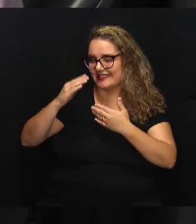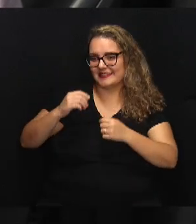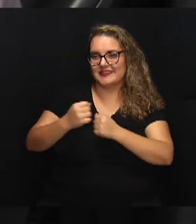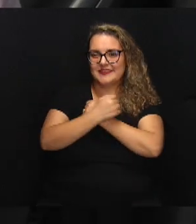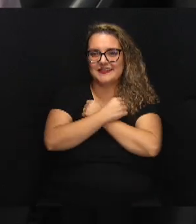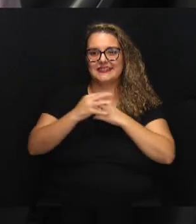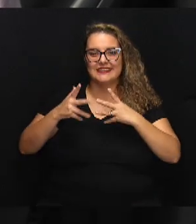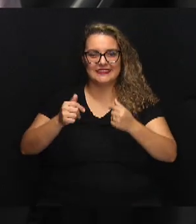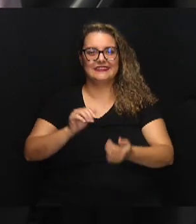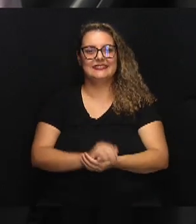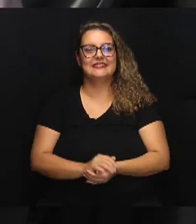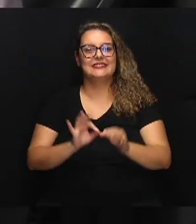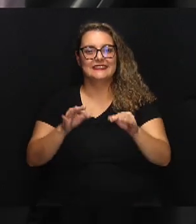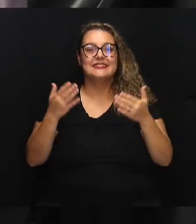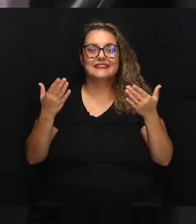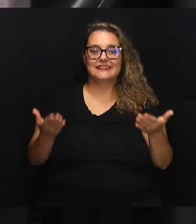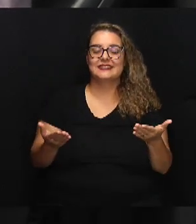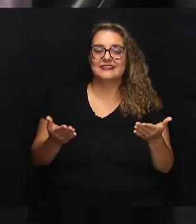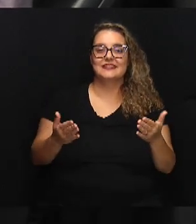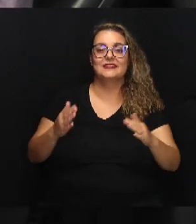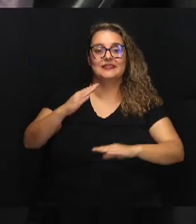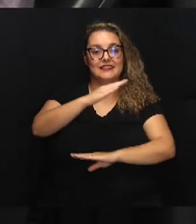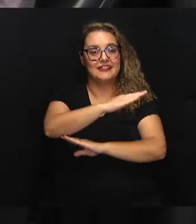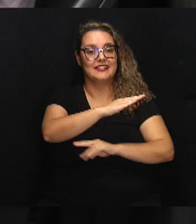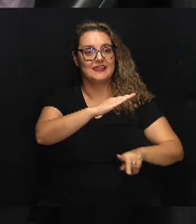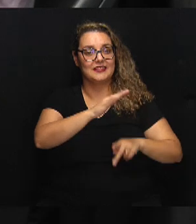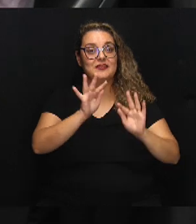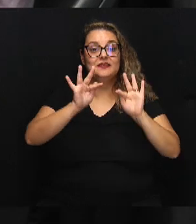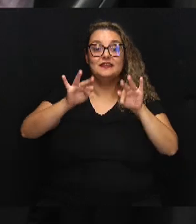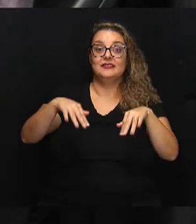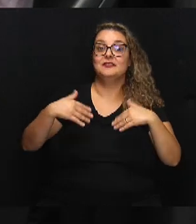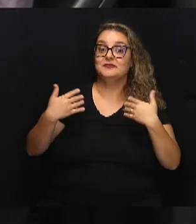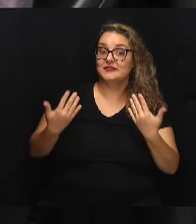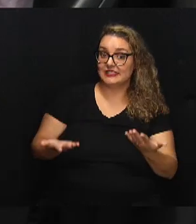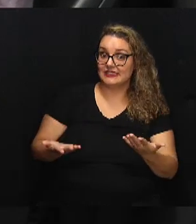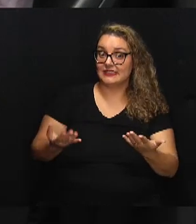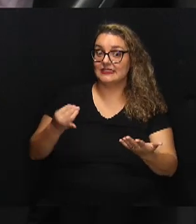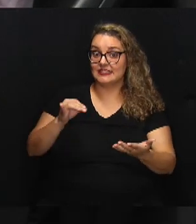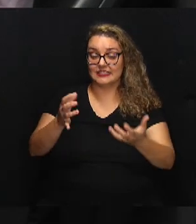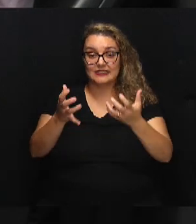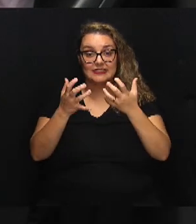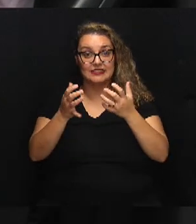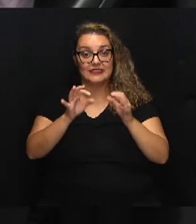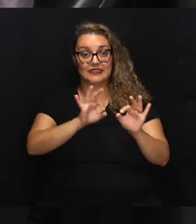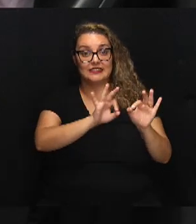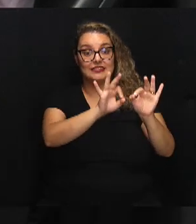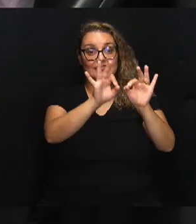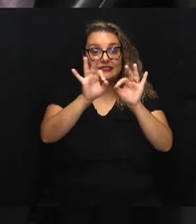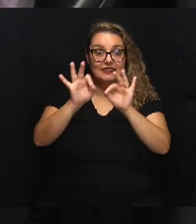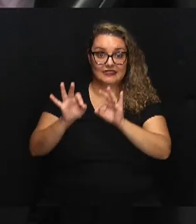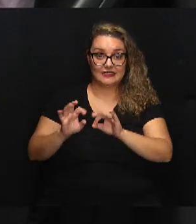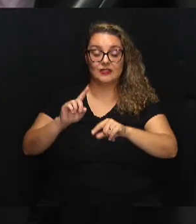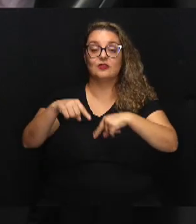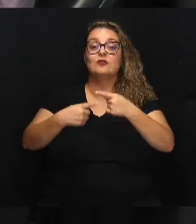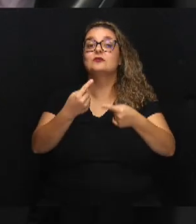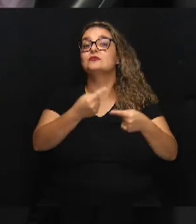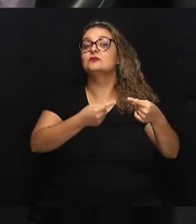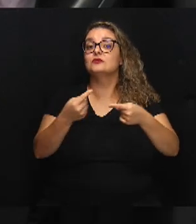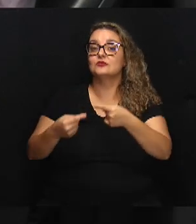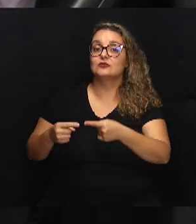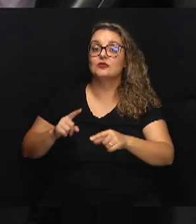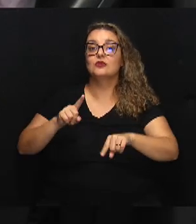para todo mundo. Tá certo. Então, olha, gente, na Casa do Povo fica por aqui. Se você quiser assistir outros debates,